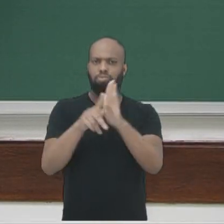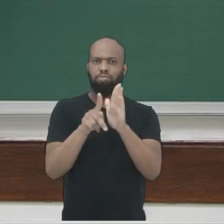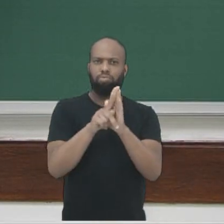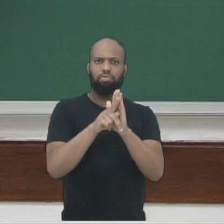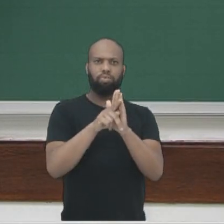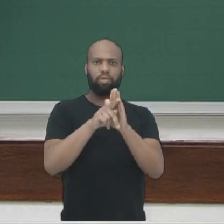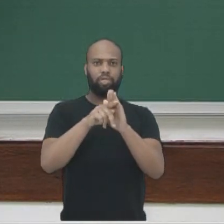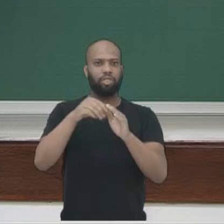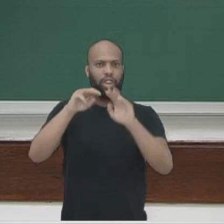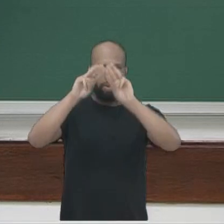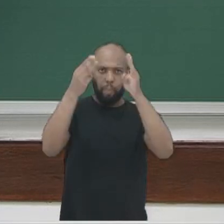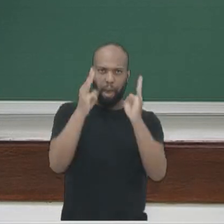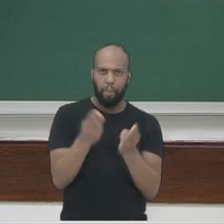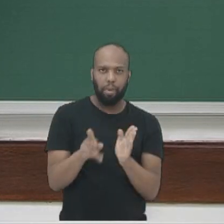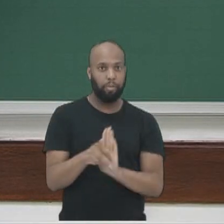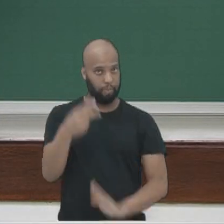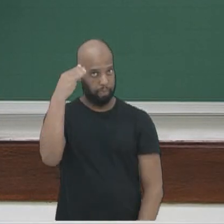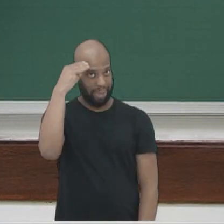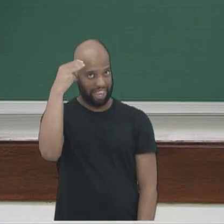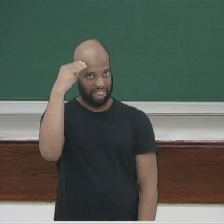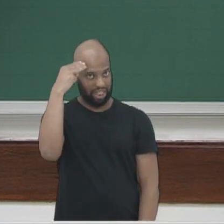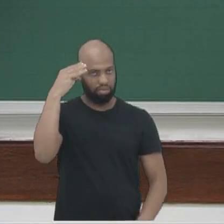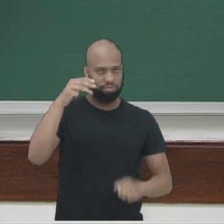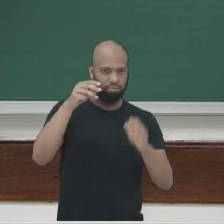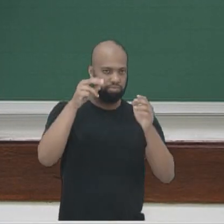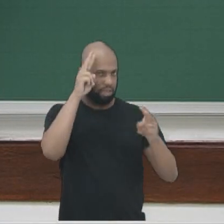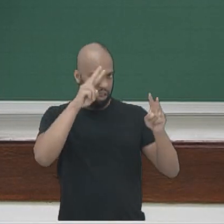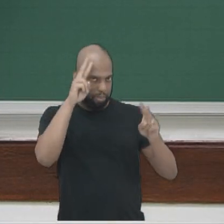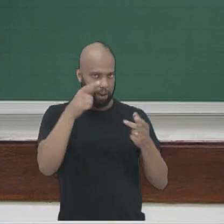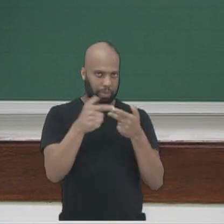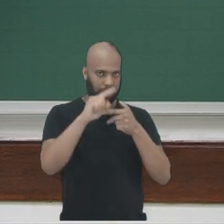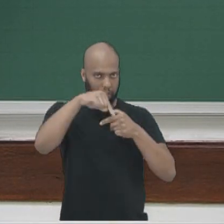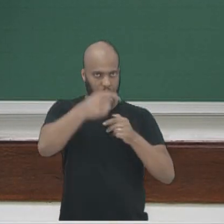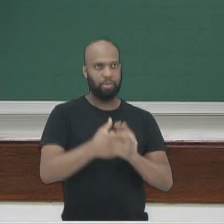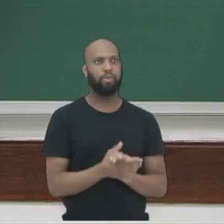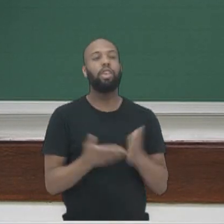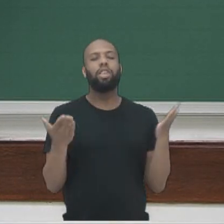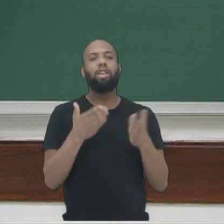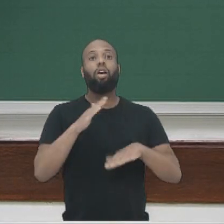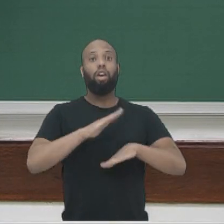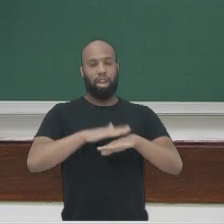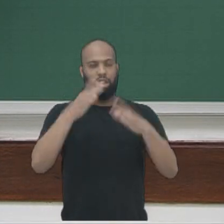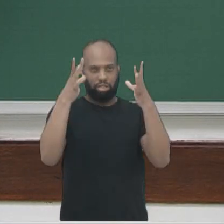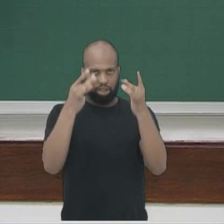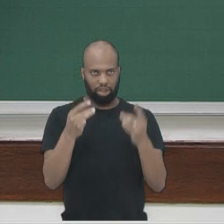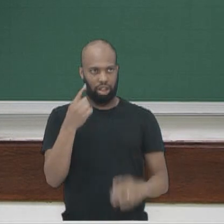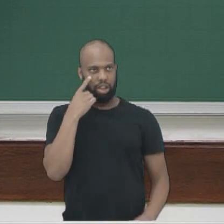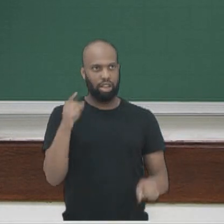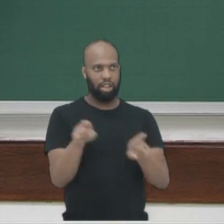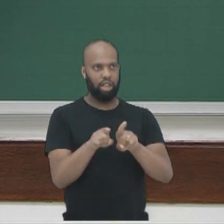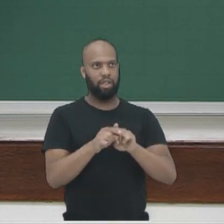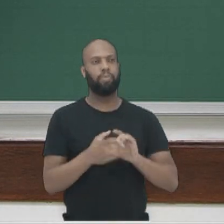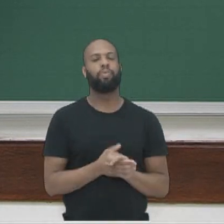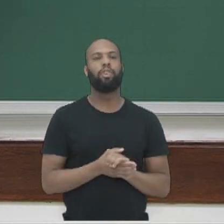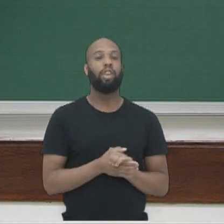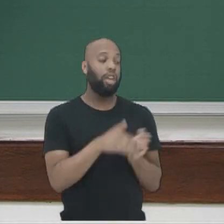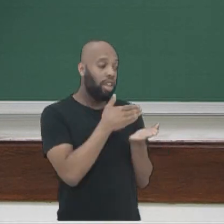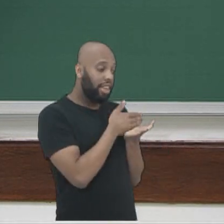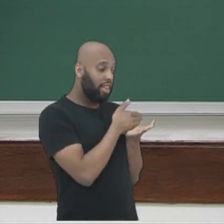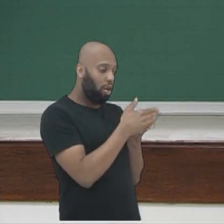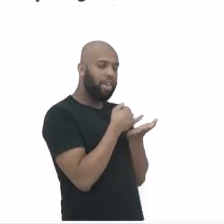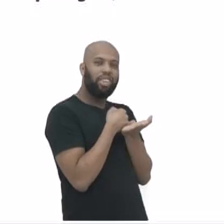gente vai focar por aqui. Veja, então nós temos 3 momentos. Veja que aqui eu coloquei um desenho